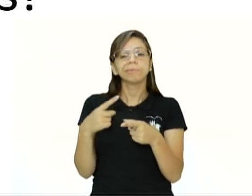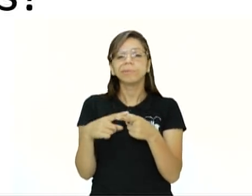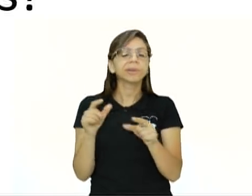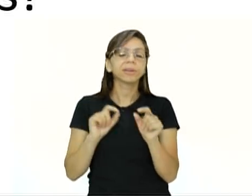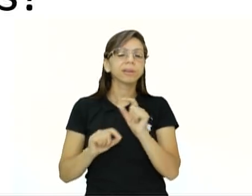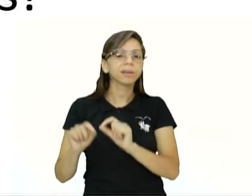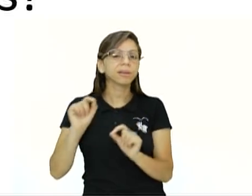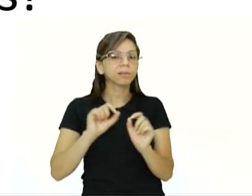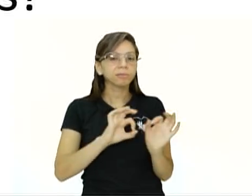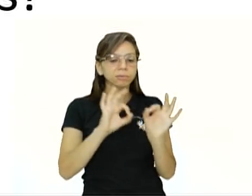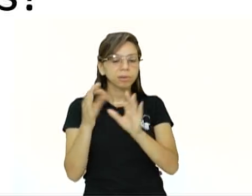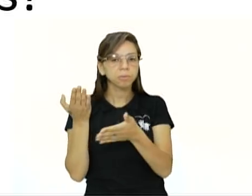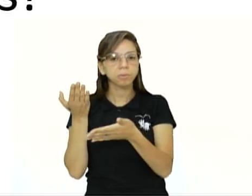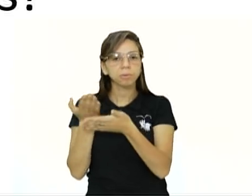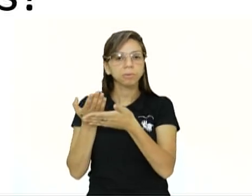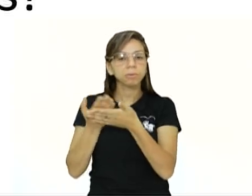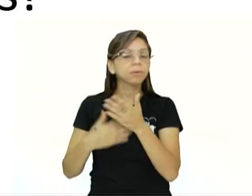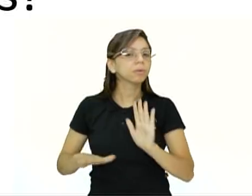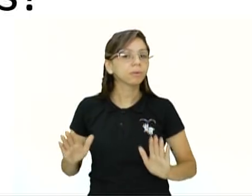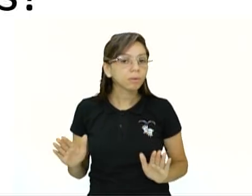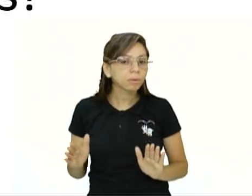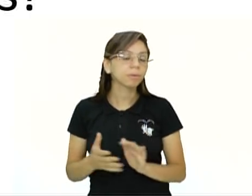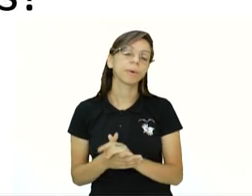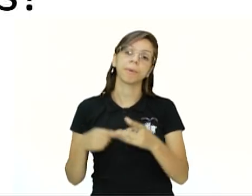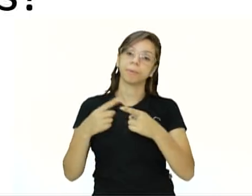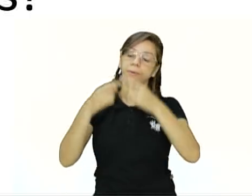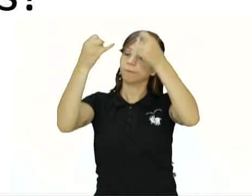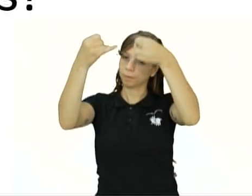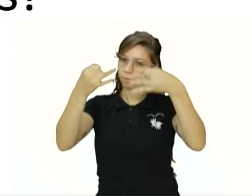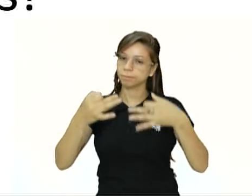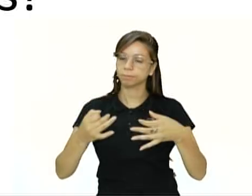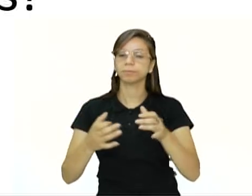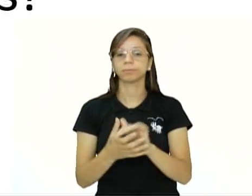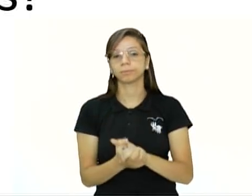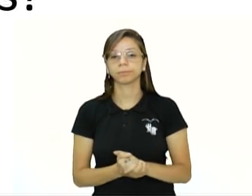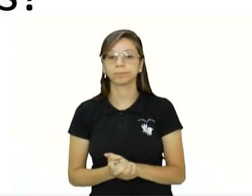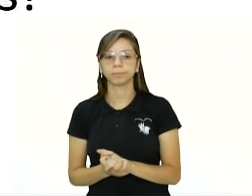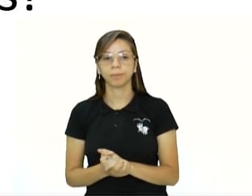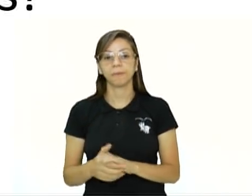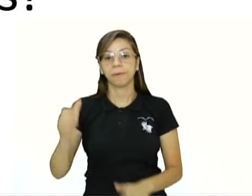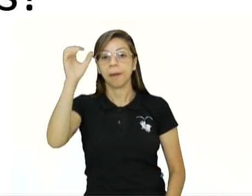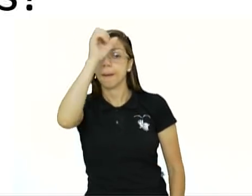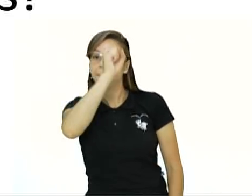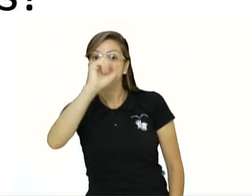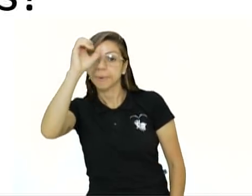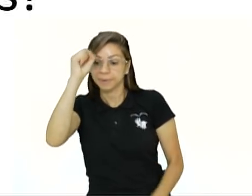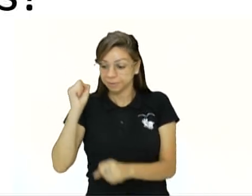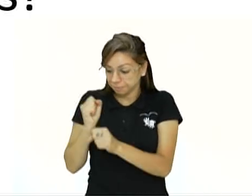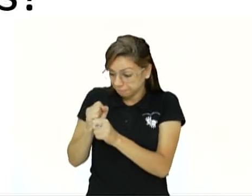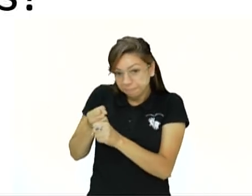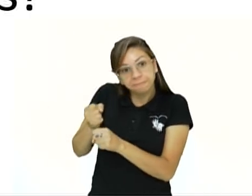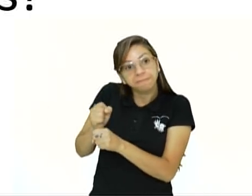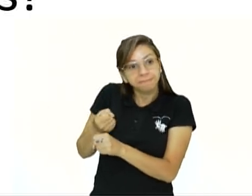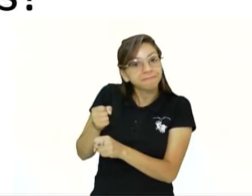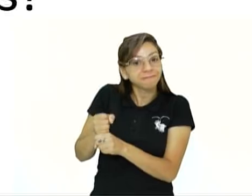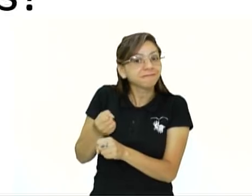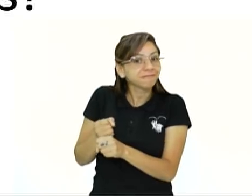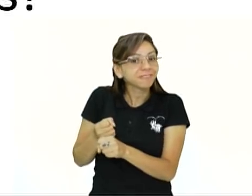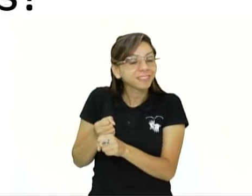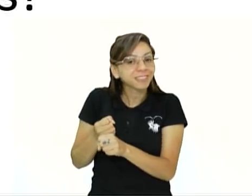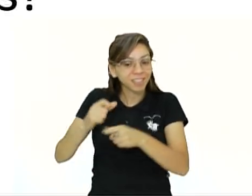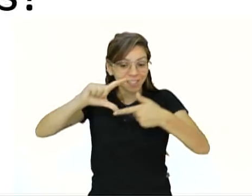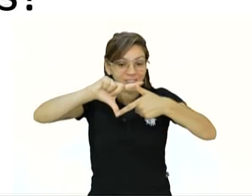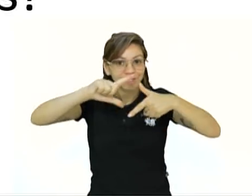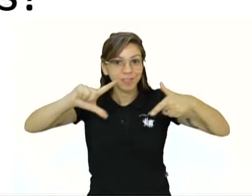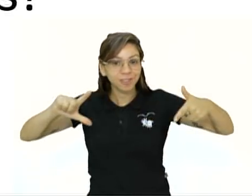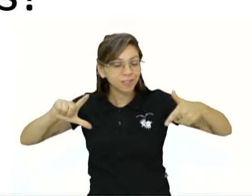vendo tudo isso? Porque olha o que nós iremos fazer, ó. Nós vamos aprender a construir sólidos geométricos de uma